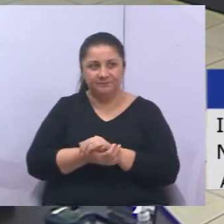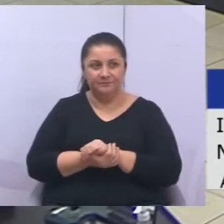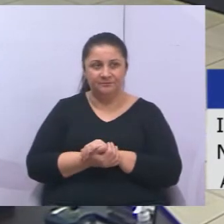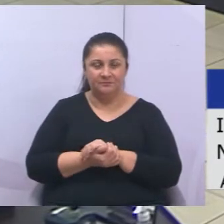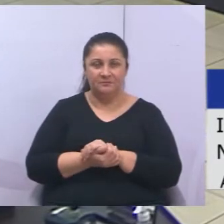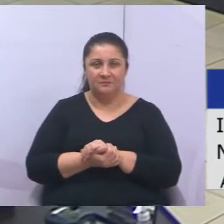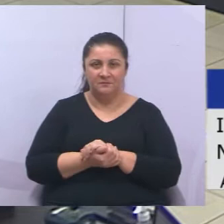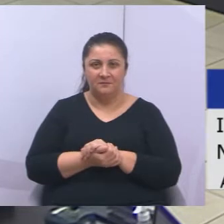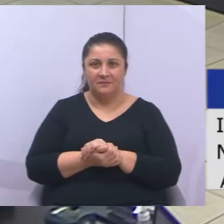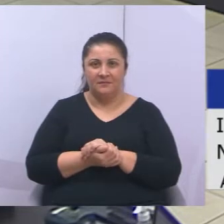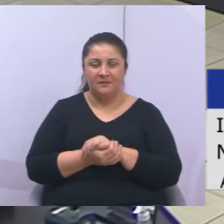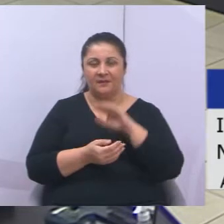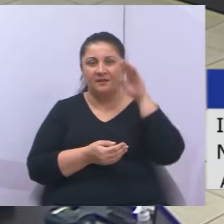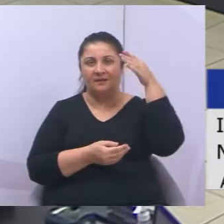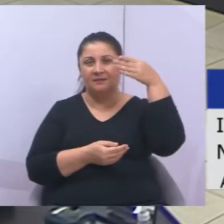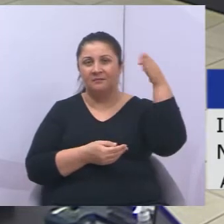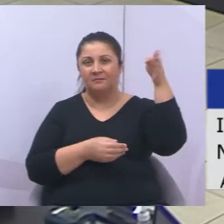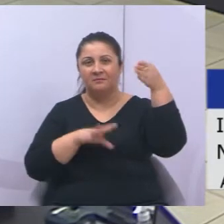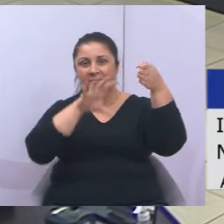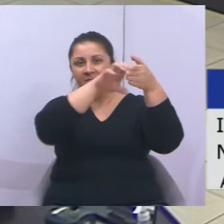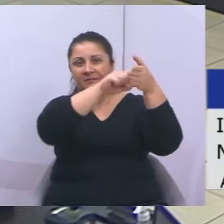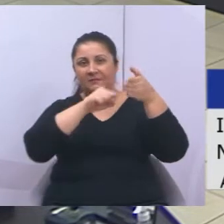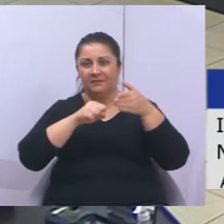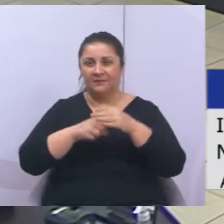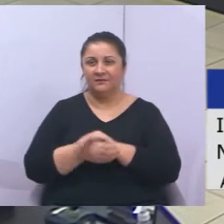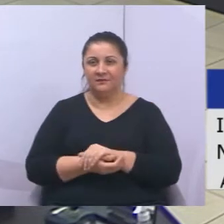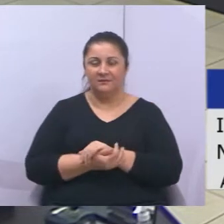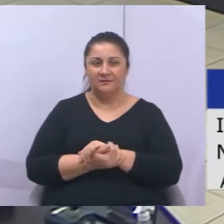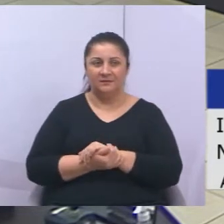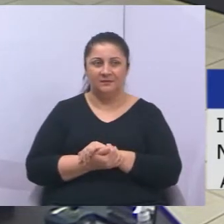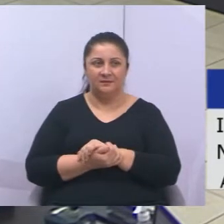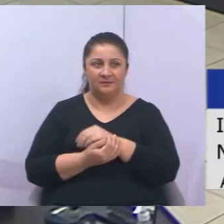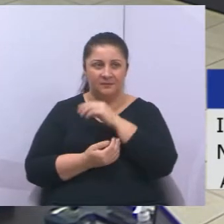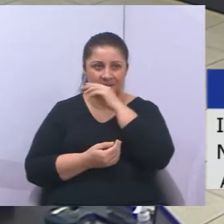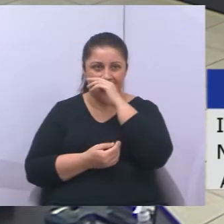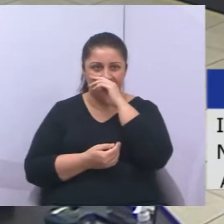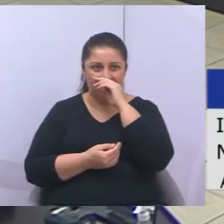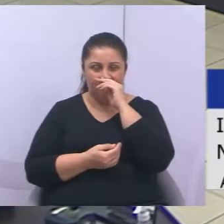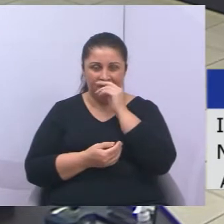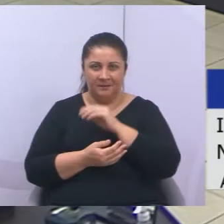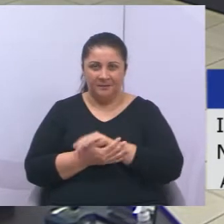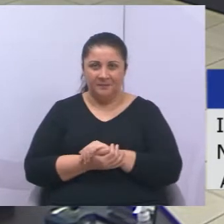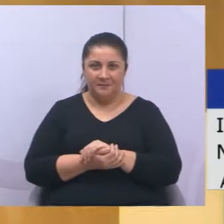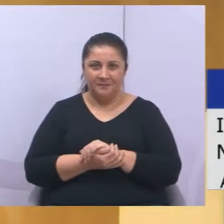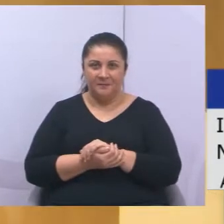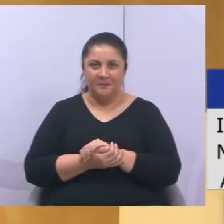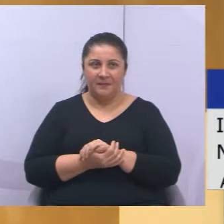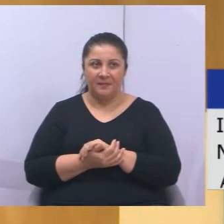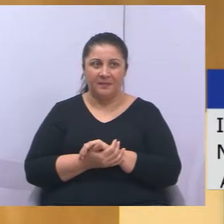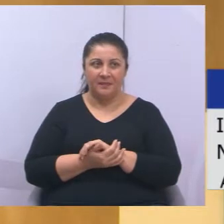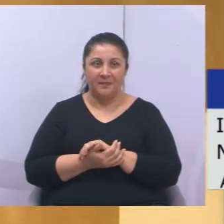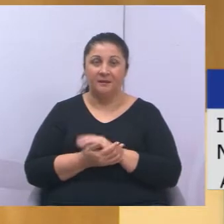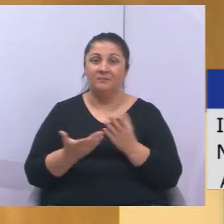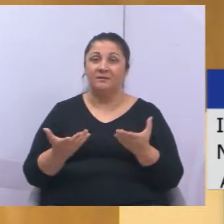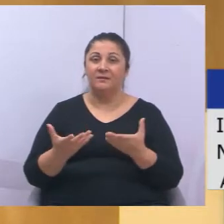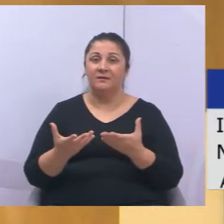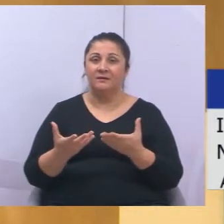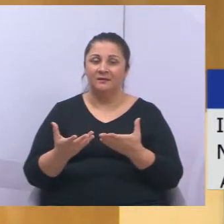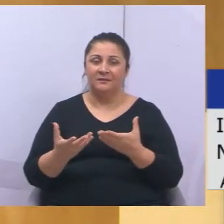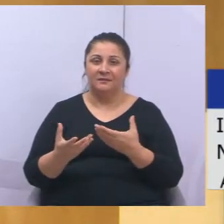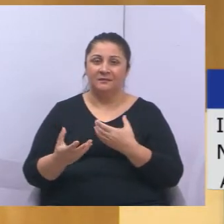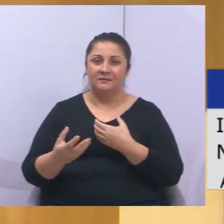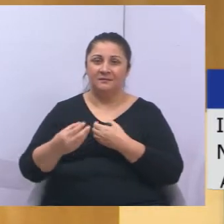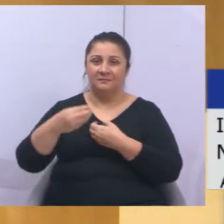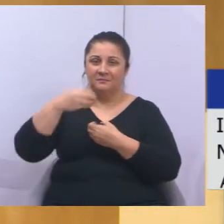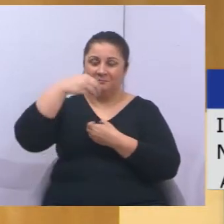sem falar o pega-bandeira, né? Que fica. É muita brincadeira. Inclusive, vereadores, Vamos ver um pouco da criança que há dentro